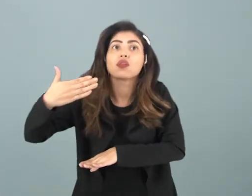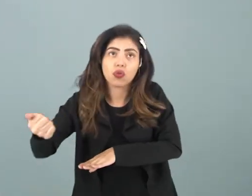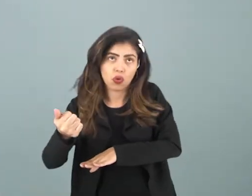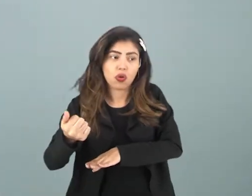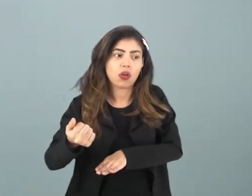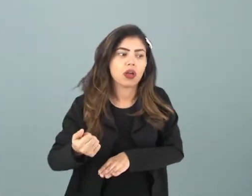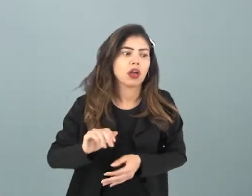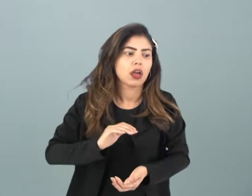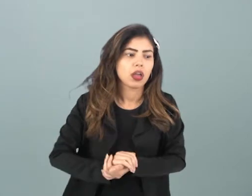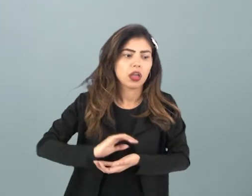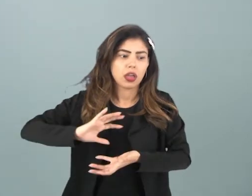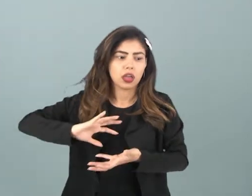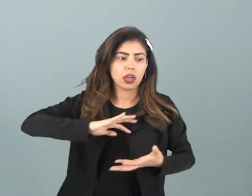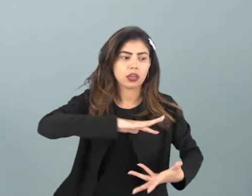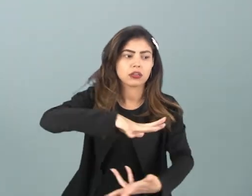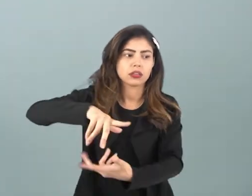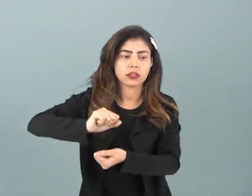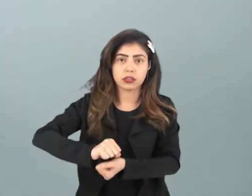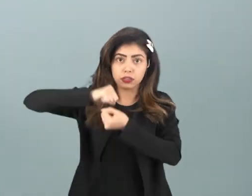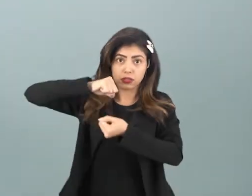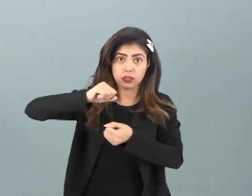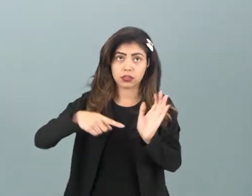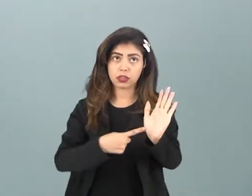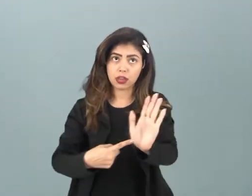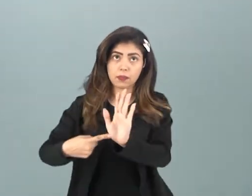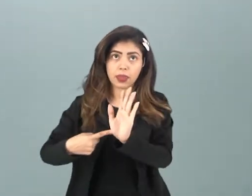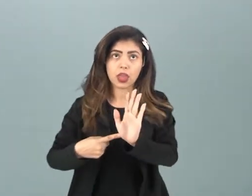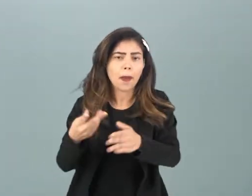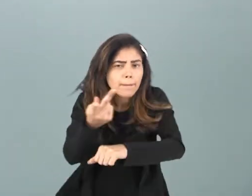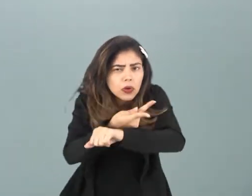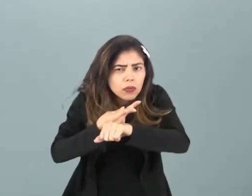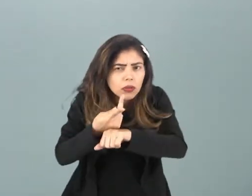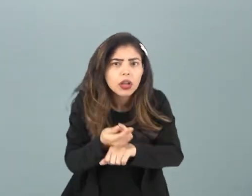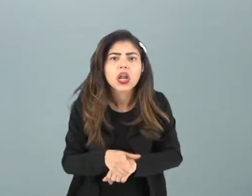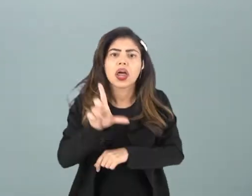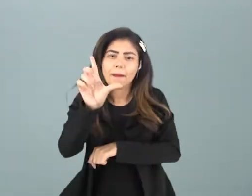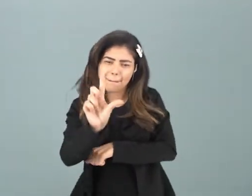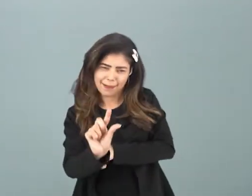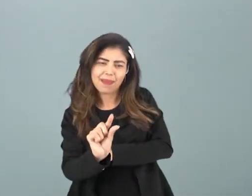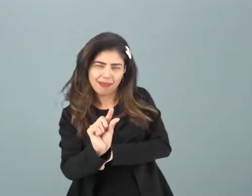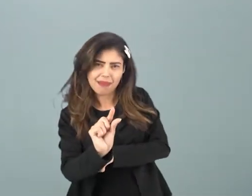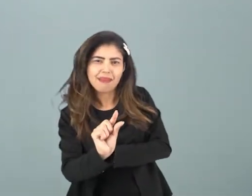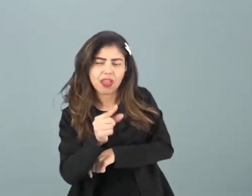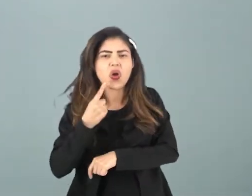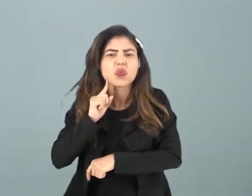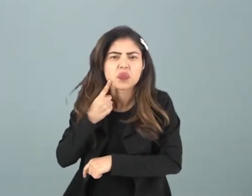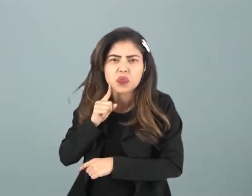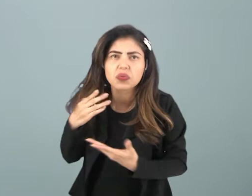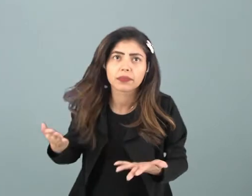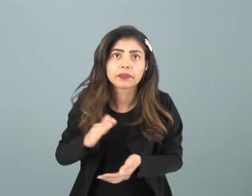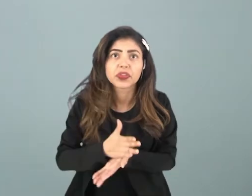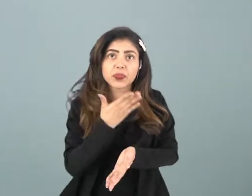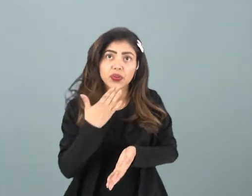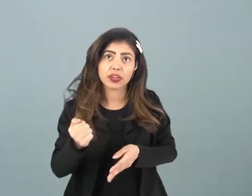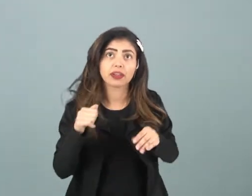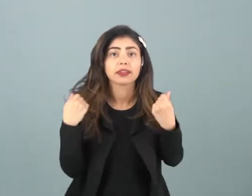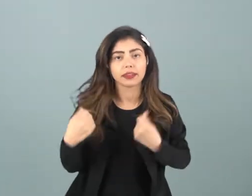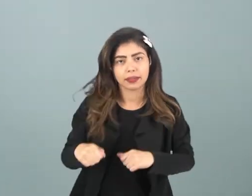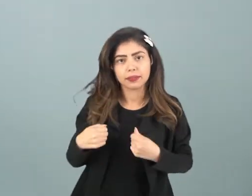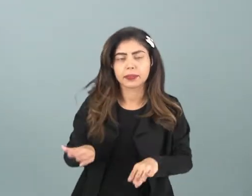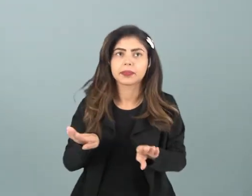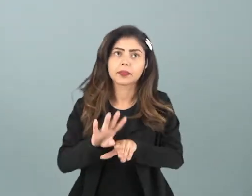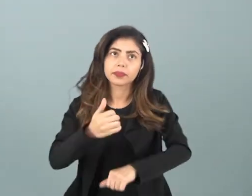geralmente buscando energia sustentável, procurando veículos menos poluentes e outras melhorias